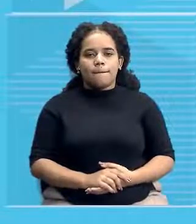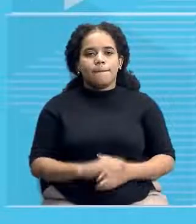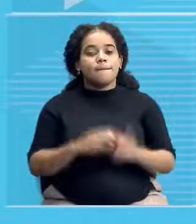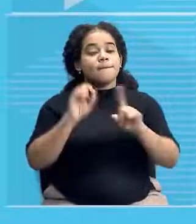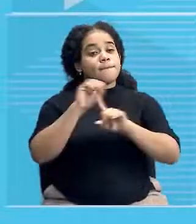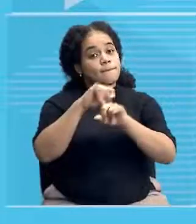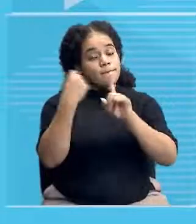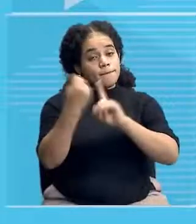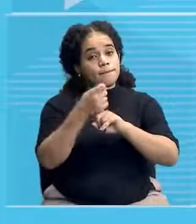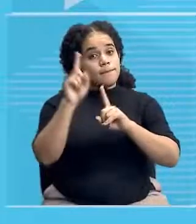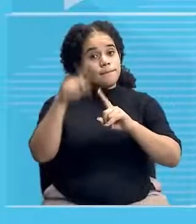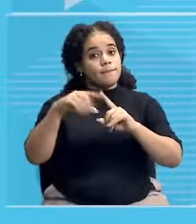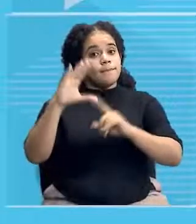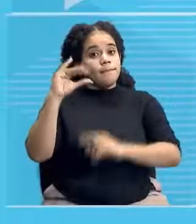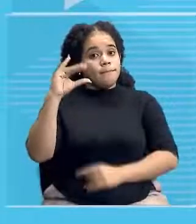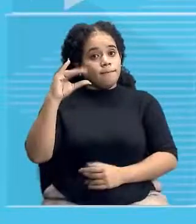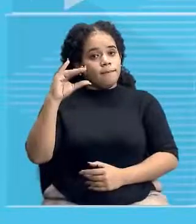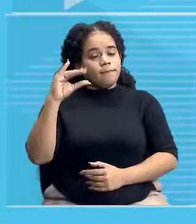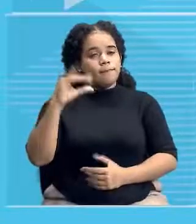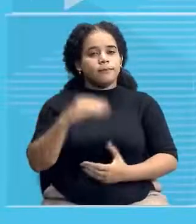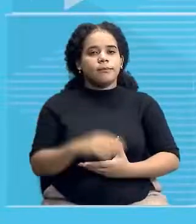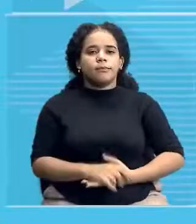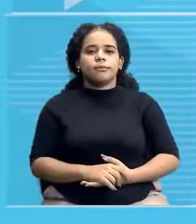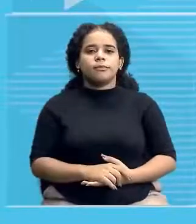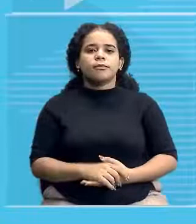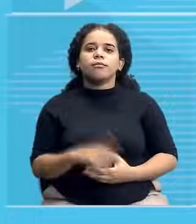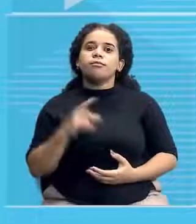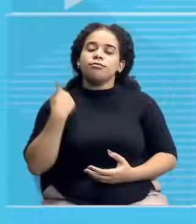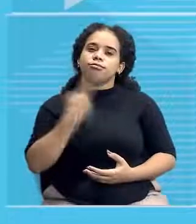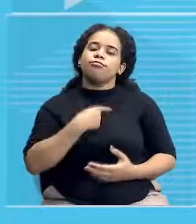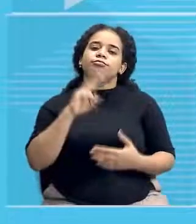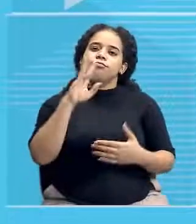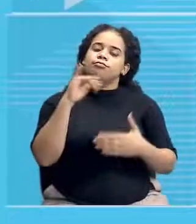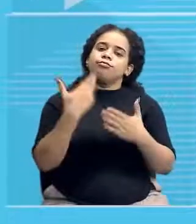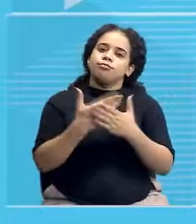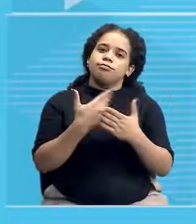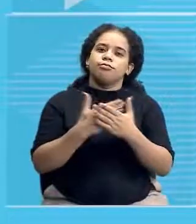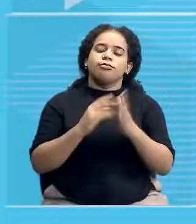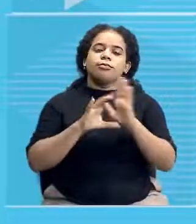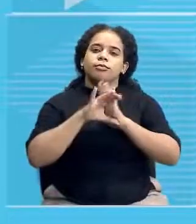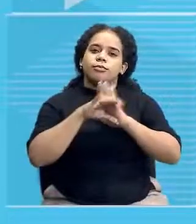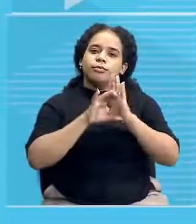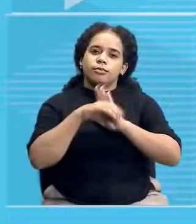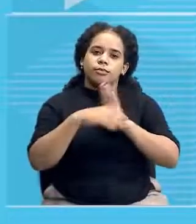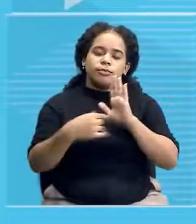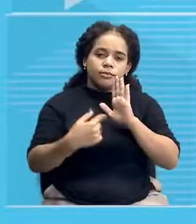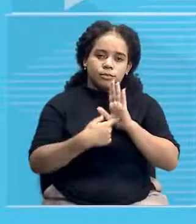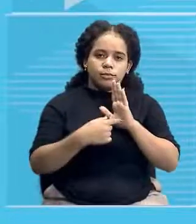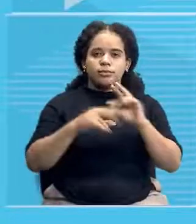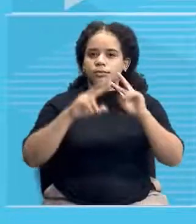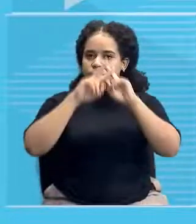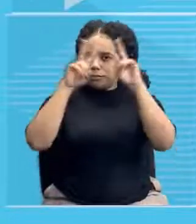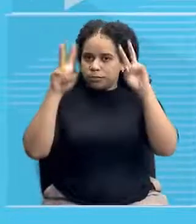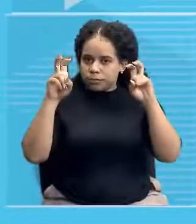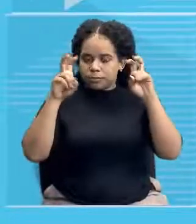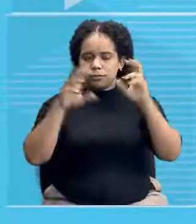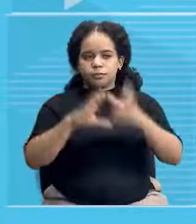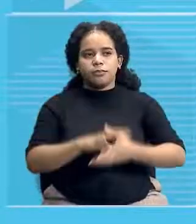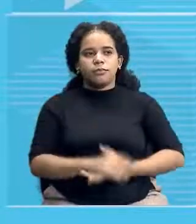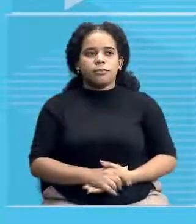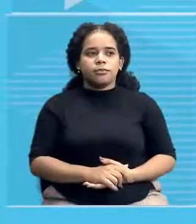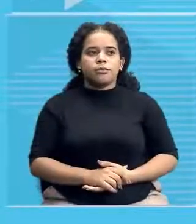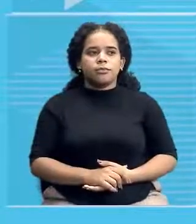Sociologia é uma ciência e nós vamos estudar os conceitos. Este assunto